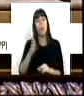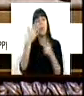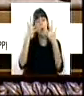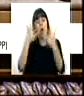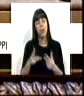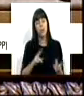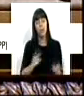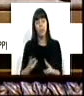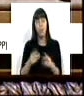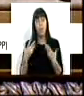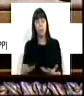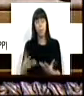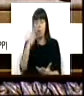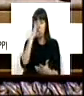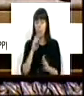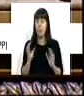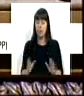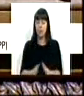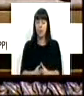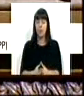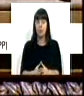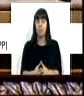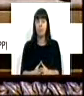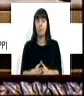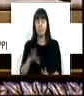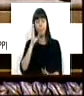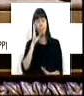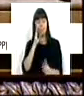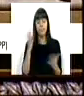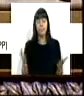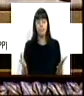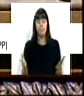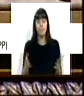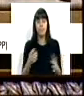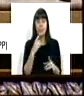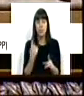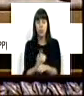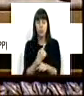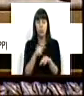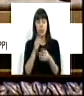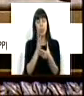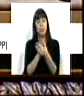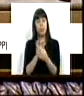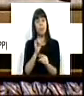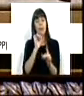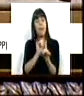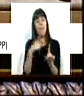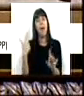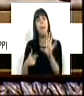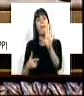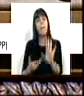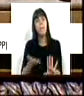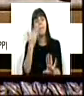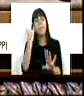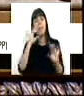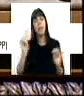orçamento retificativo do atual governo. Sabemos, portanto, muito sobre este processo do BANIF, mas há ainda muito